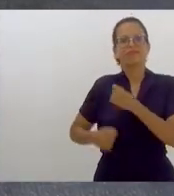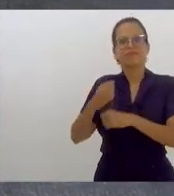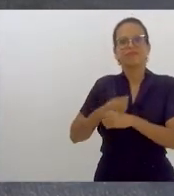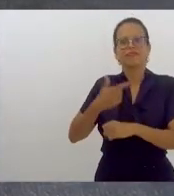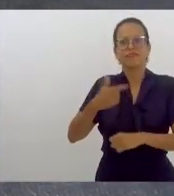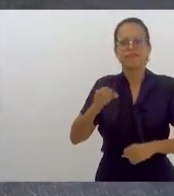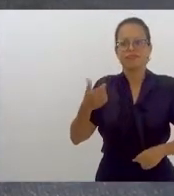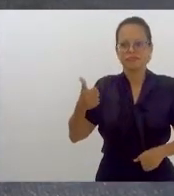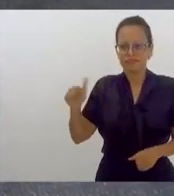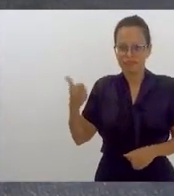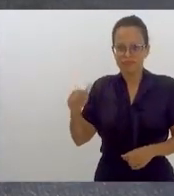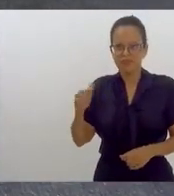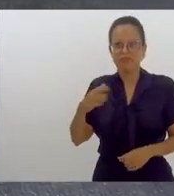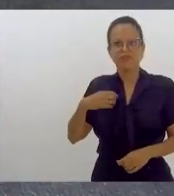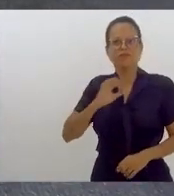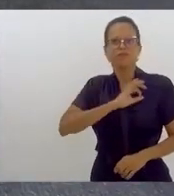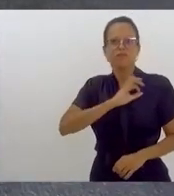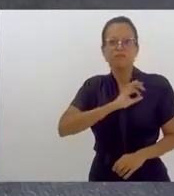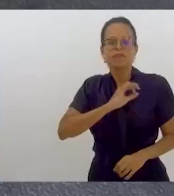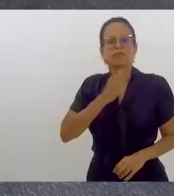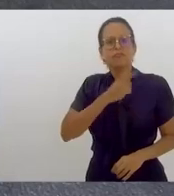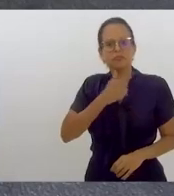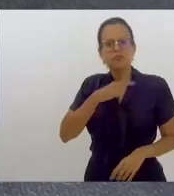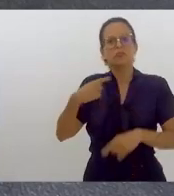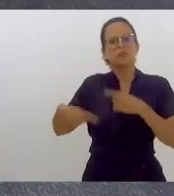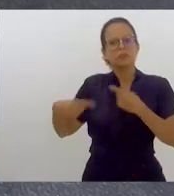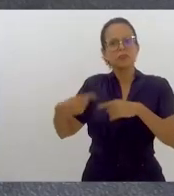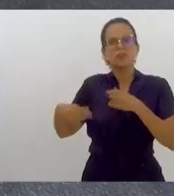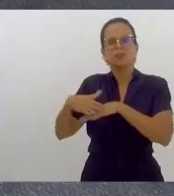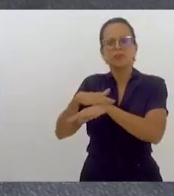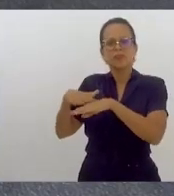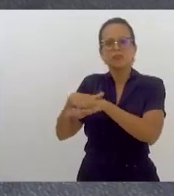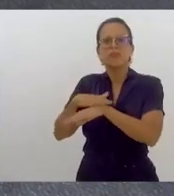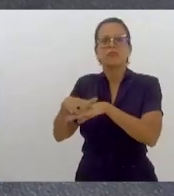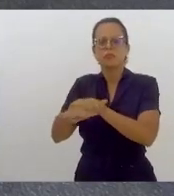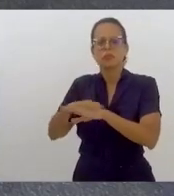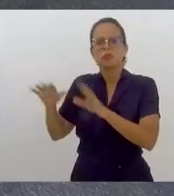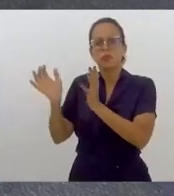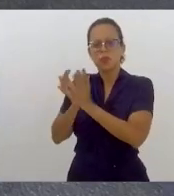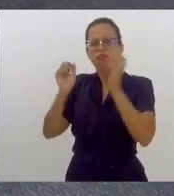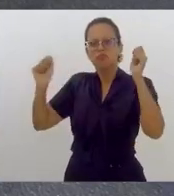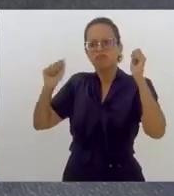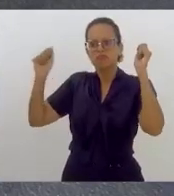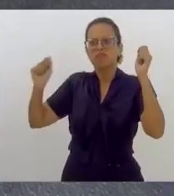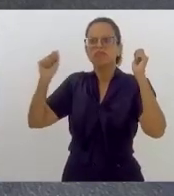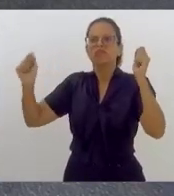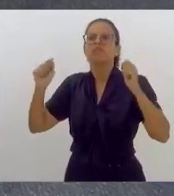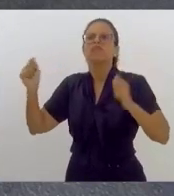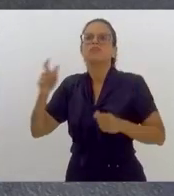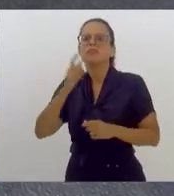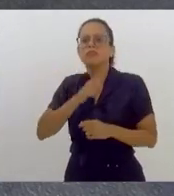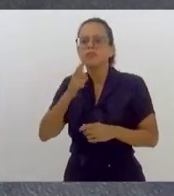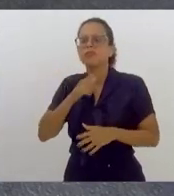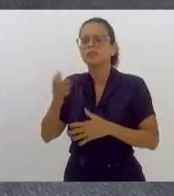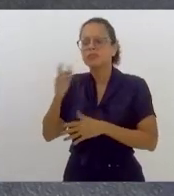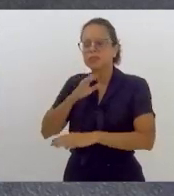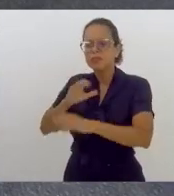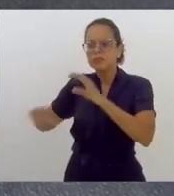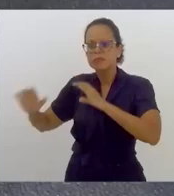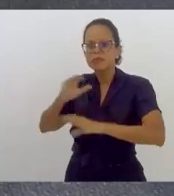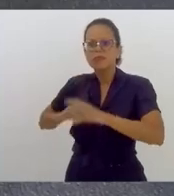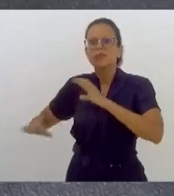chefe de polícia, mantive um diálogo com as torcidas organizadas de modo a estabelecer um canal